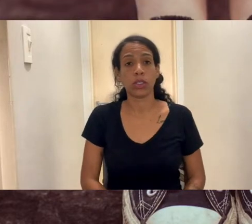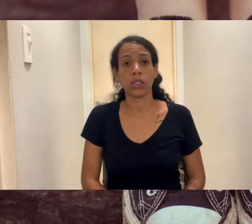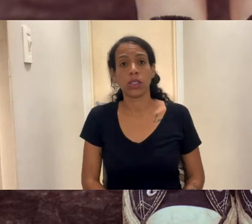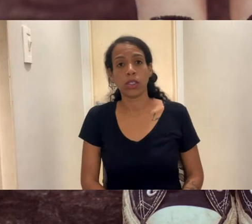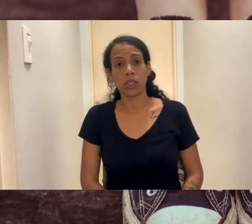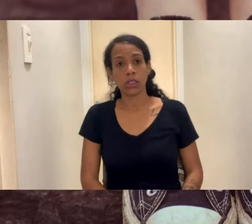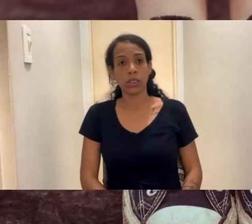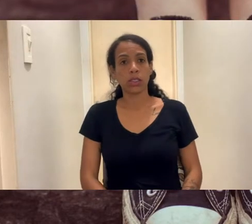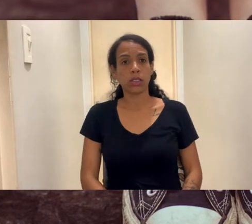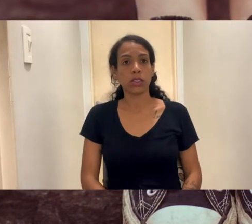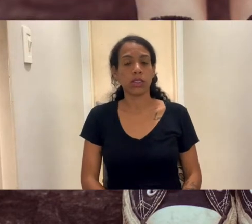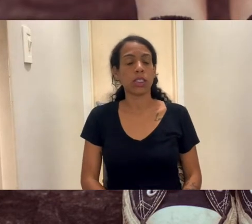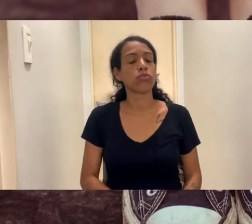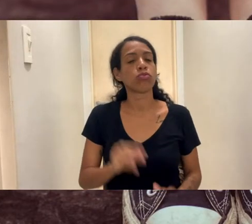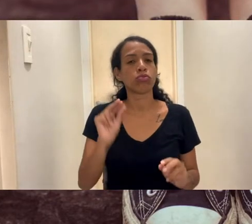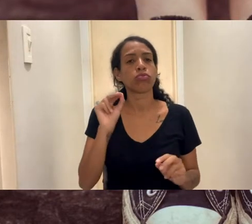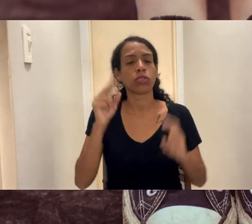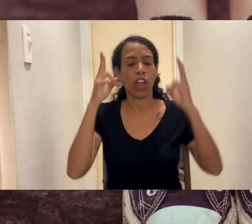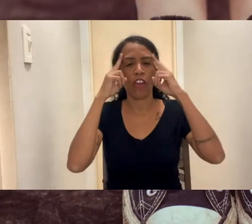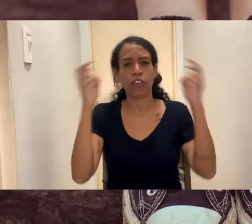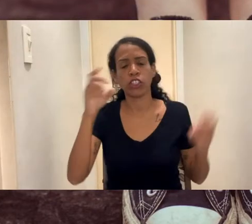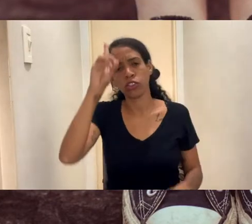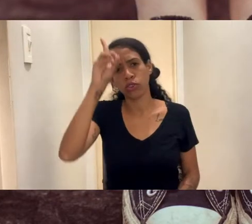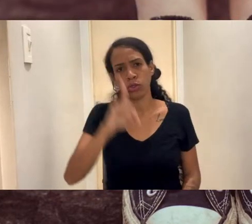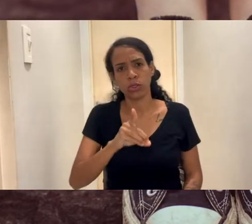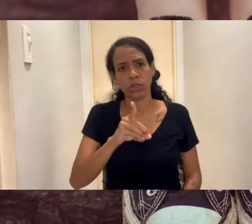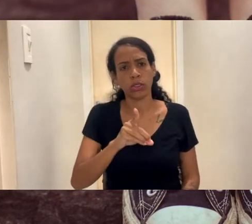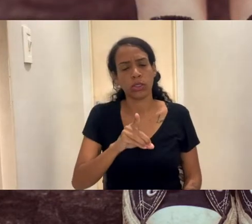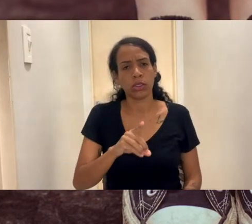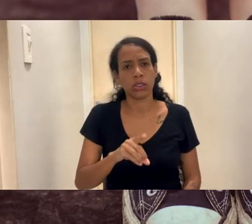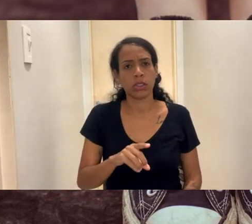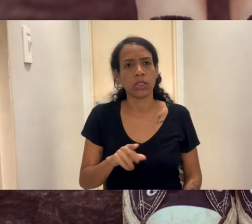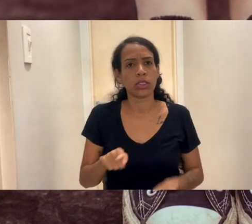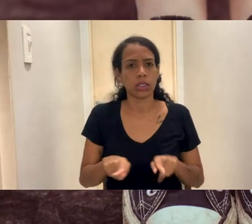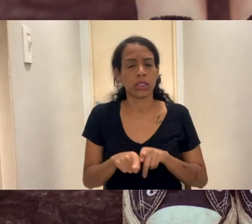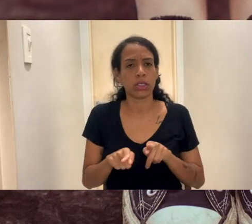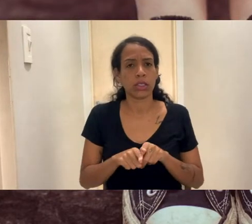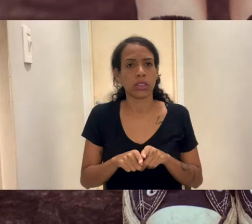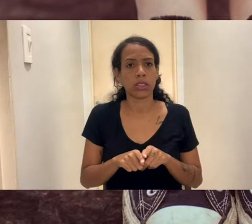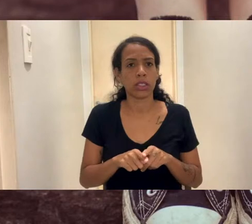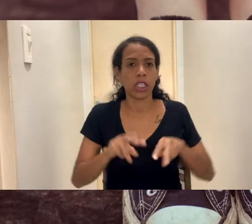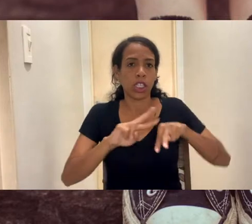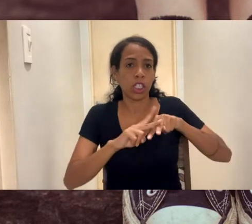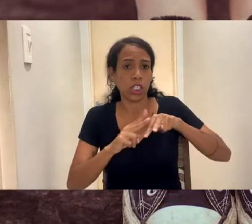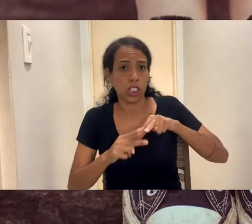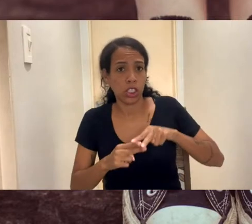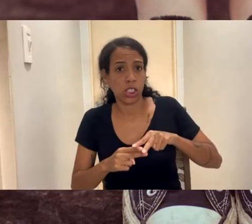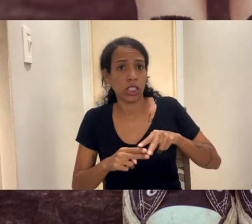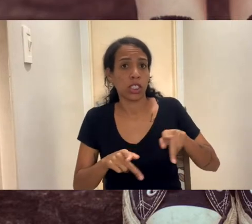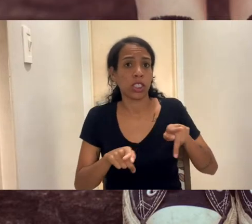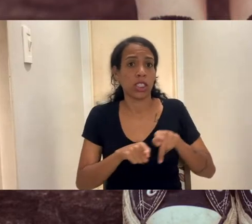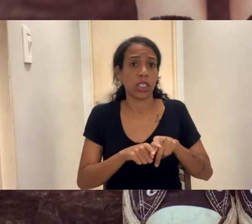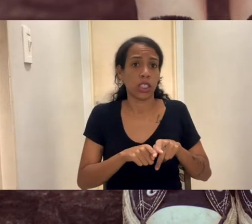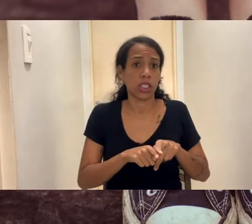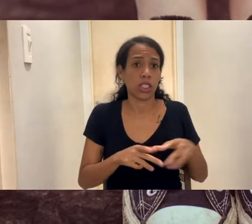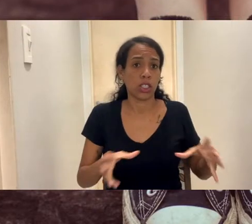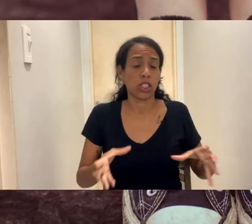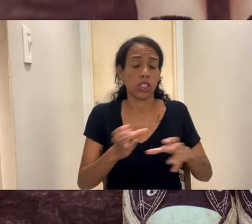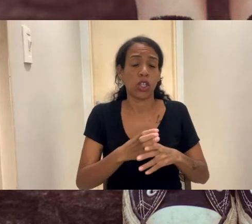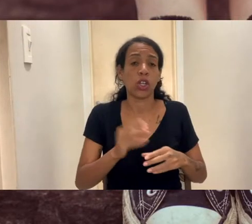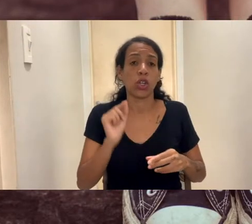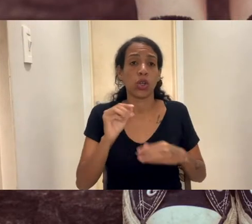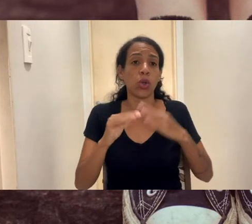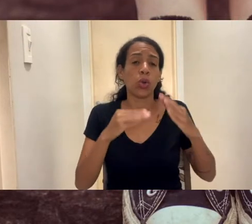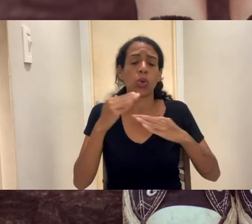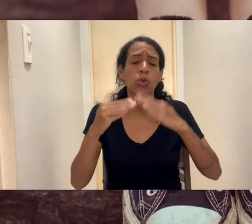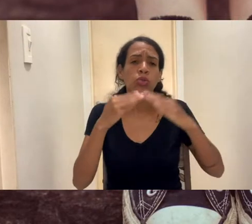sobre a questão da violação de direitos, né, e das questões de gênero, raça e classe durante como